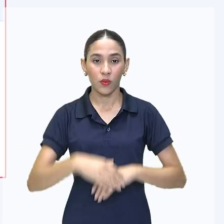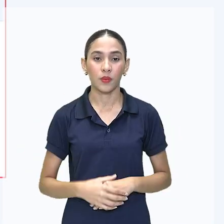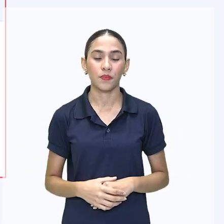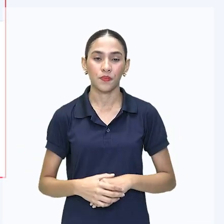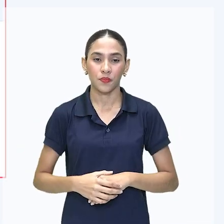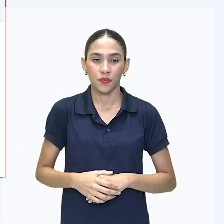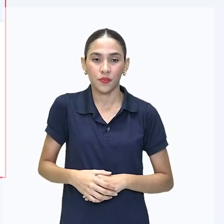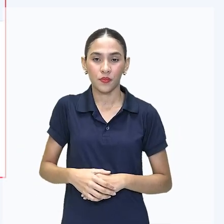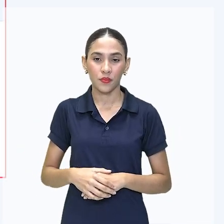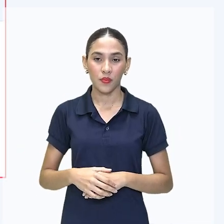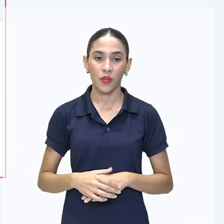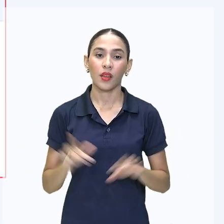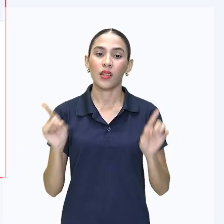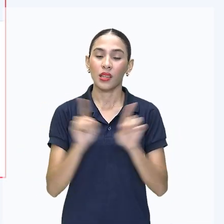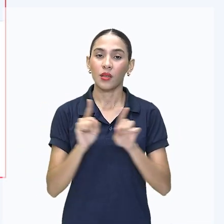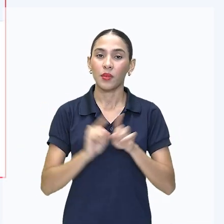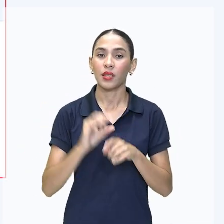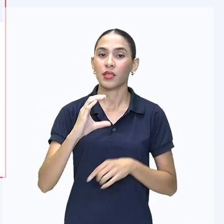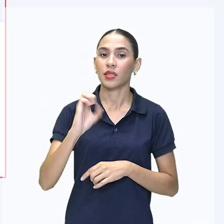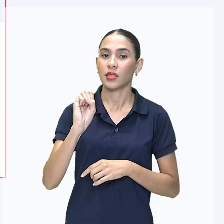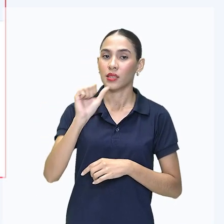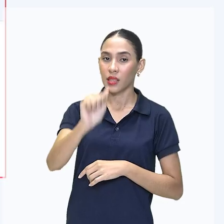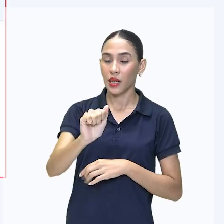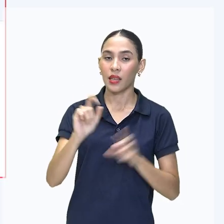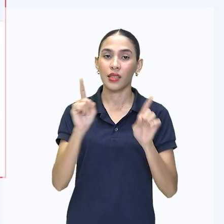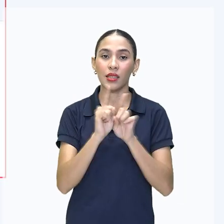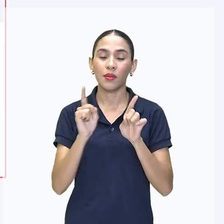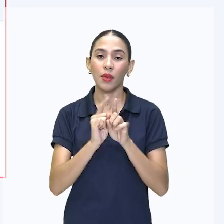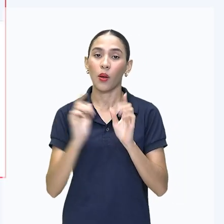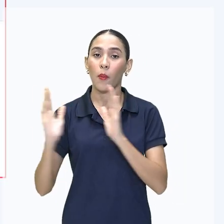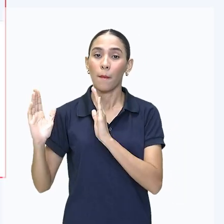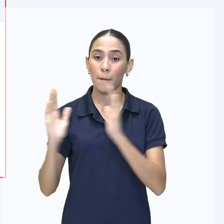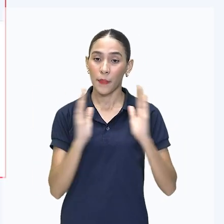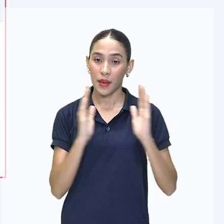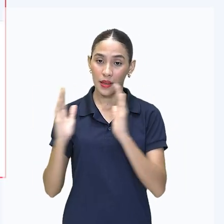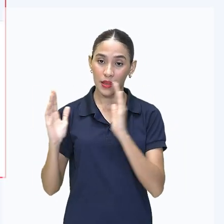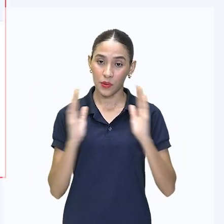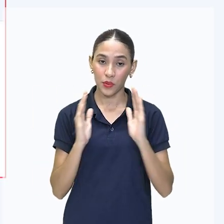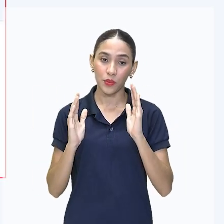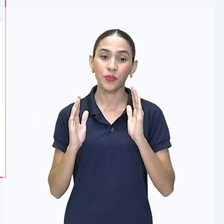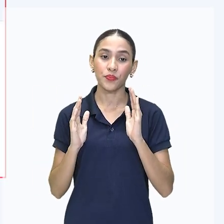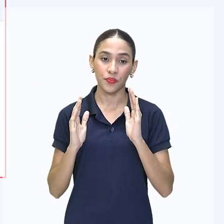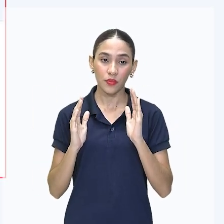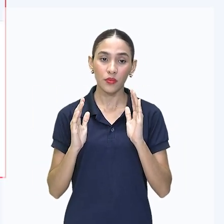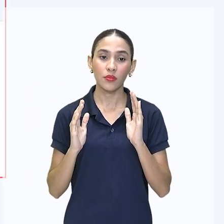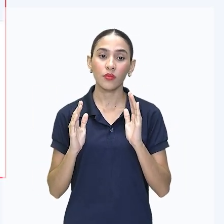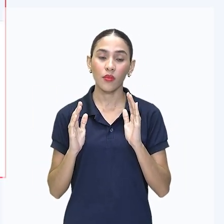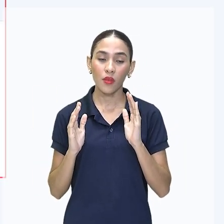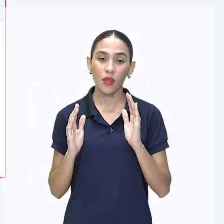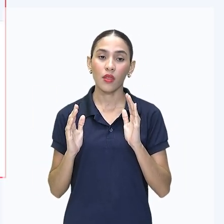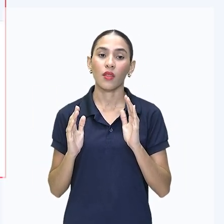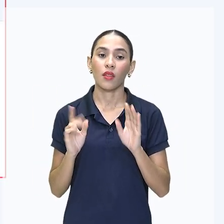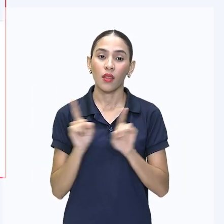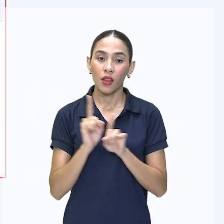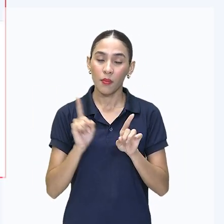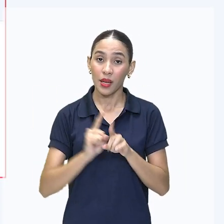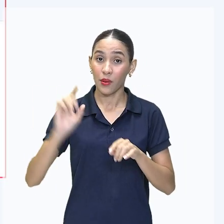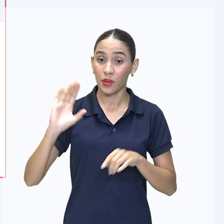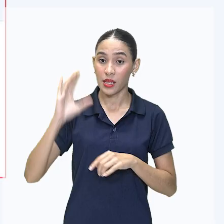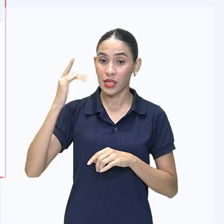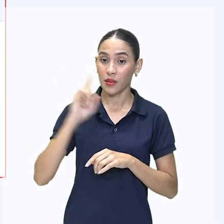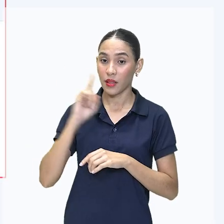Que está também lá no CSA, o período letivo, tá? Que dela